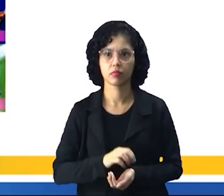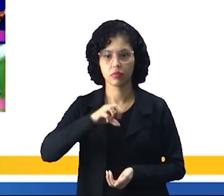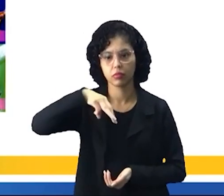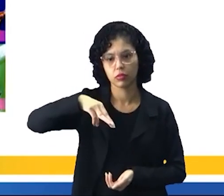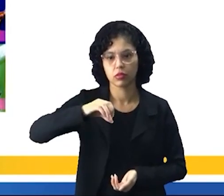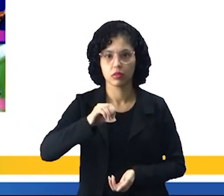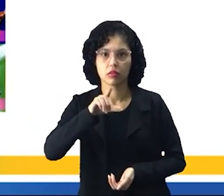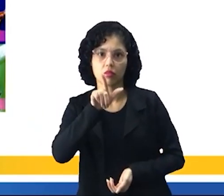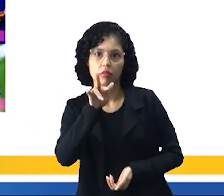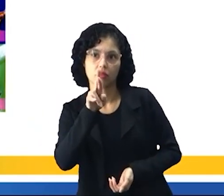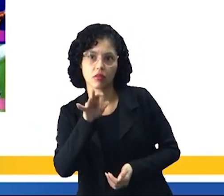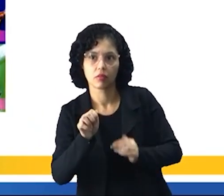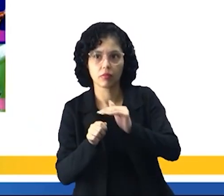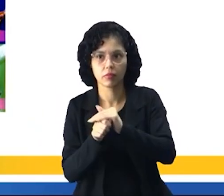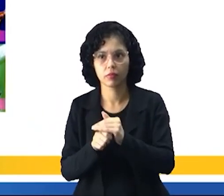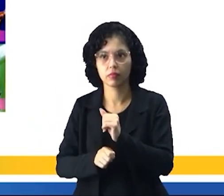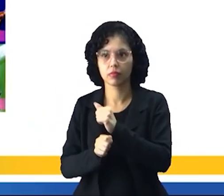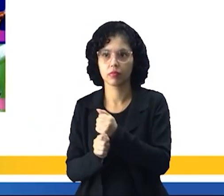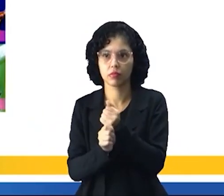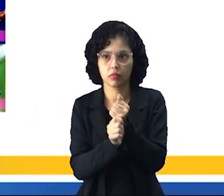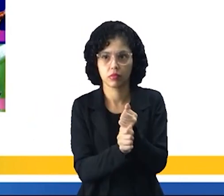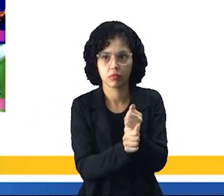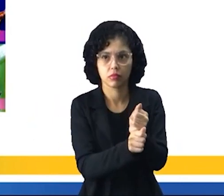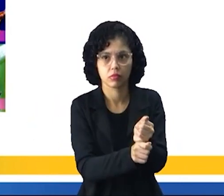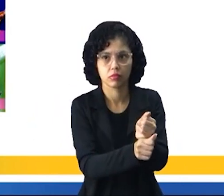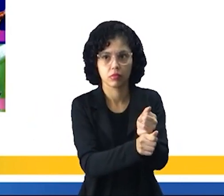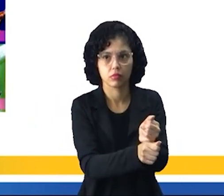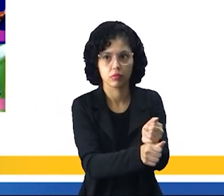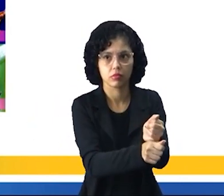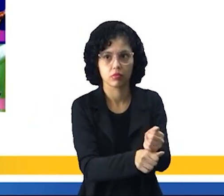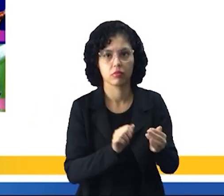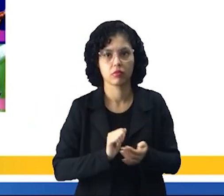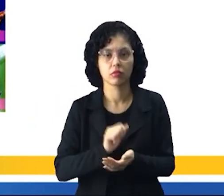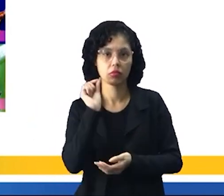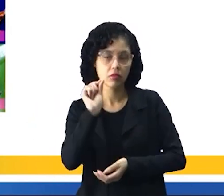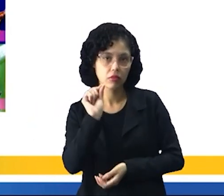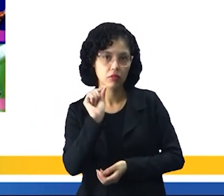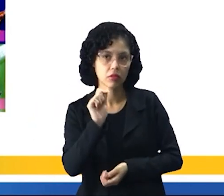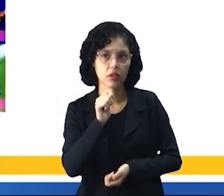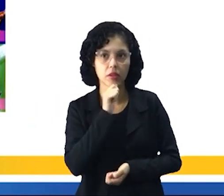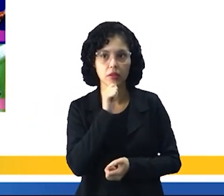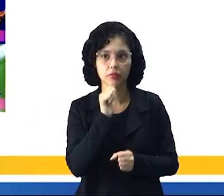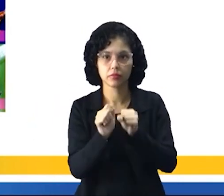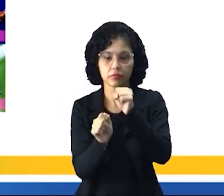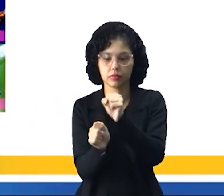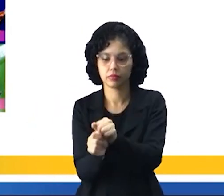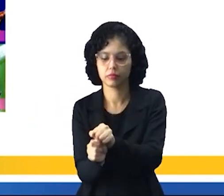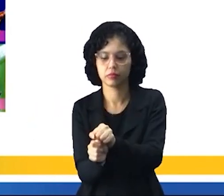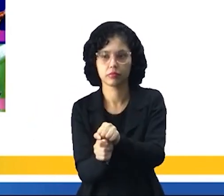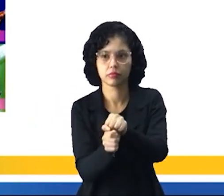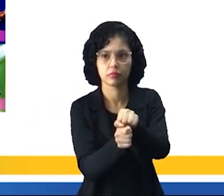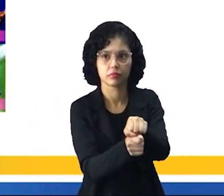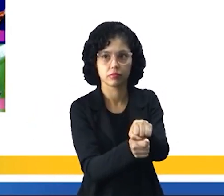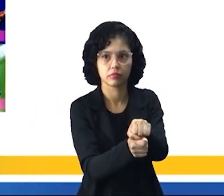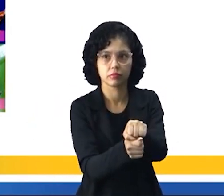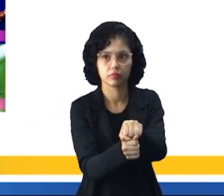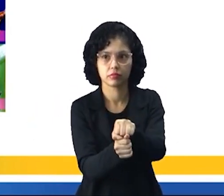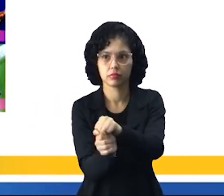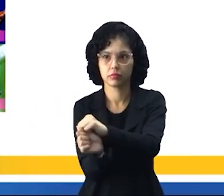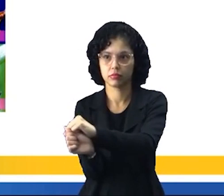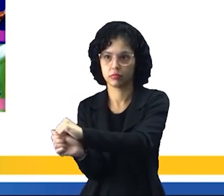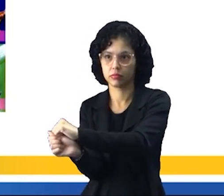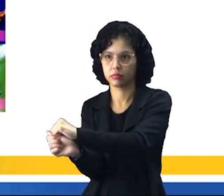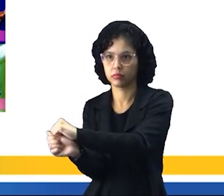os moluscos, que já é uma outra etapa. Essas espécies vão apresentar um corpo recoberto por uma concha